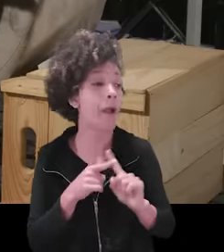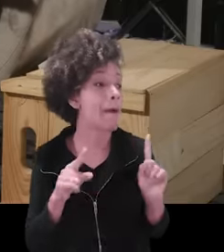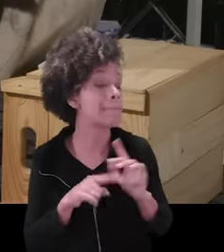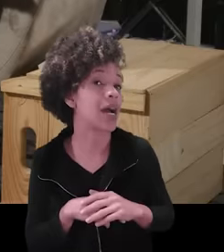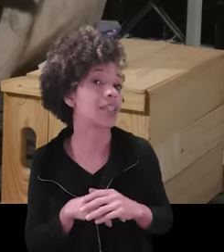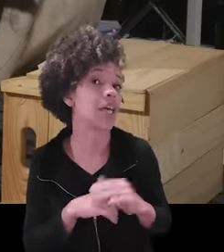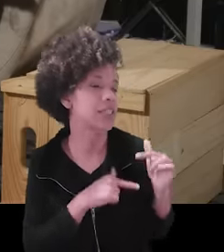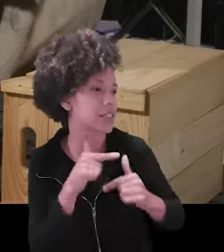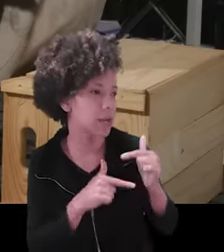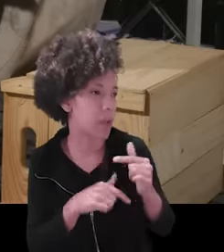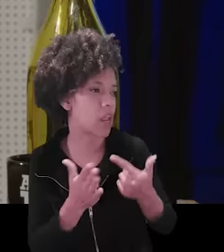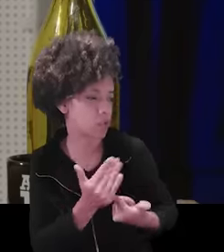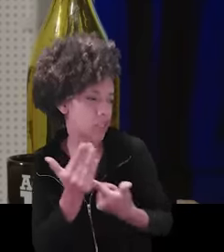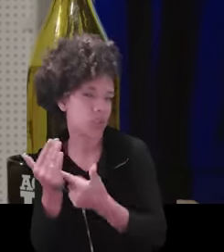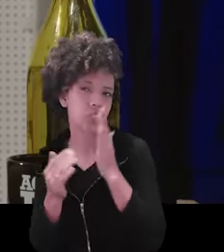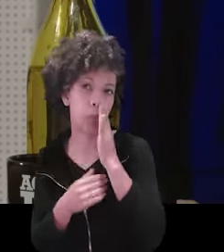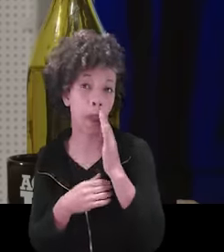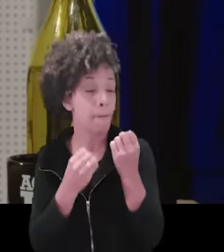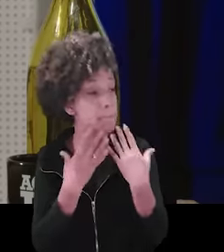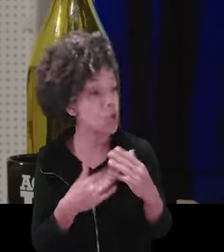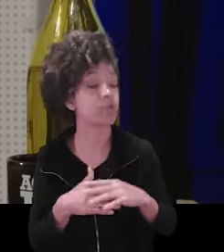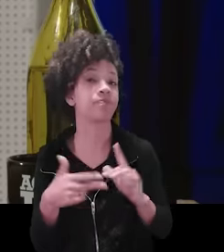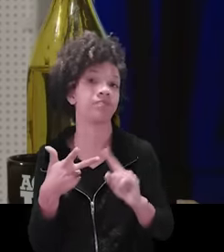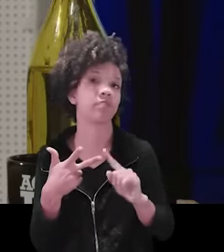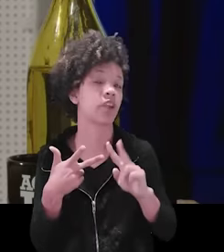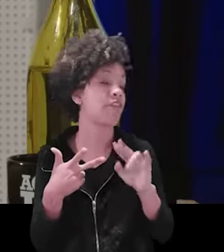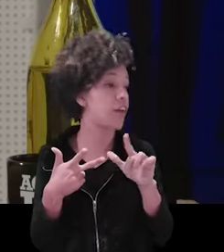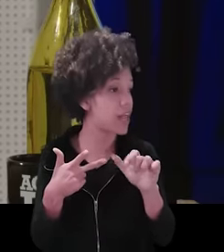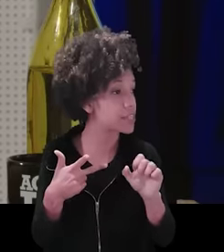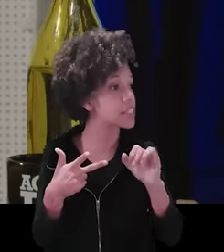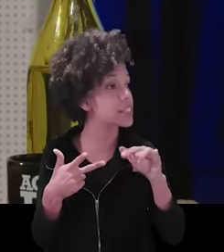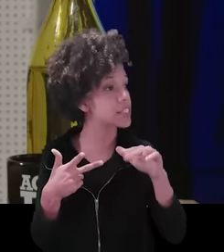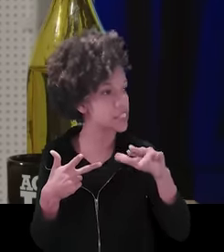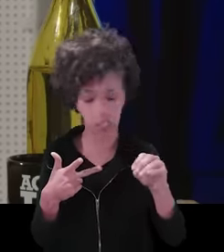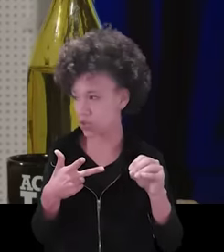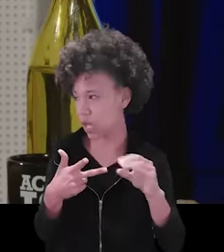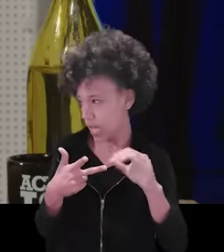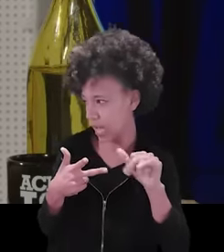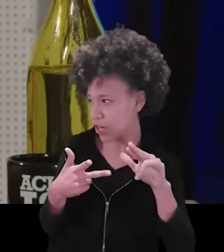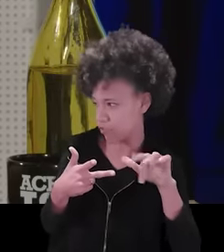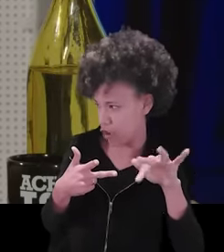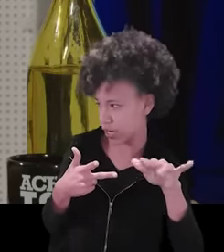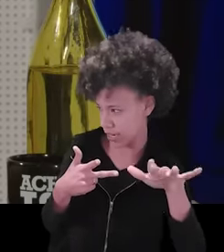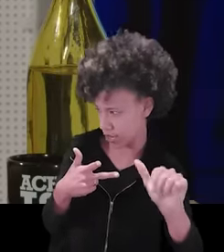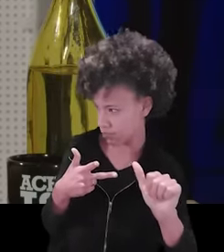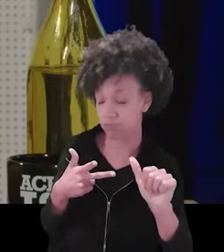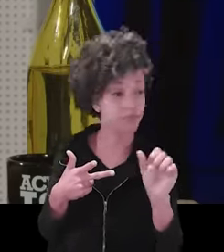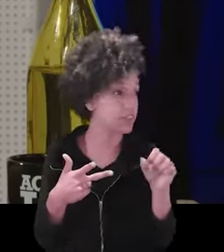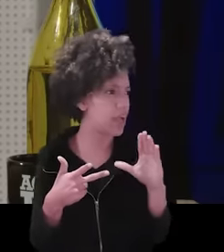mas assim com tecnologia Lá é muito bom tem um vale o seu Mac que aquela